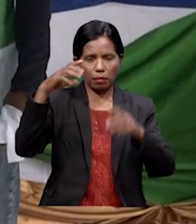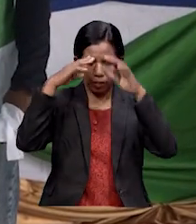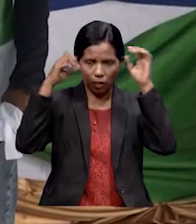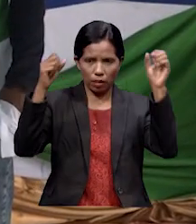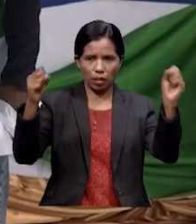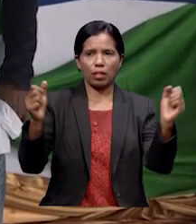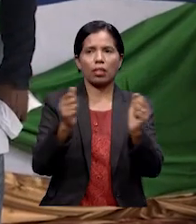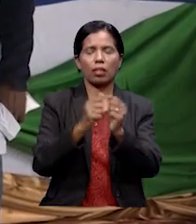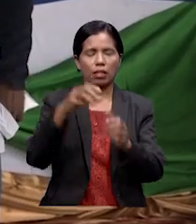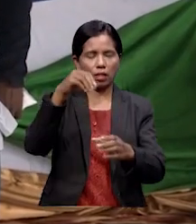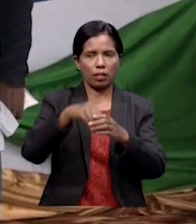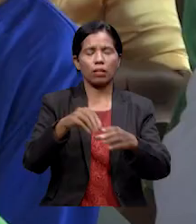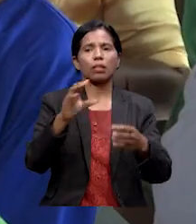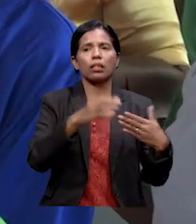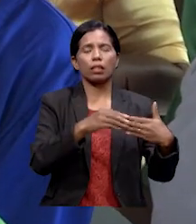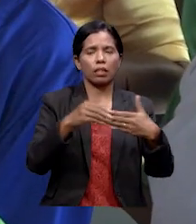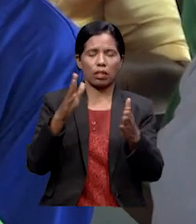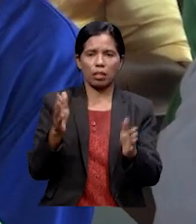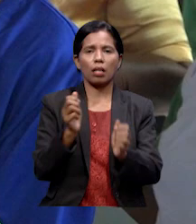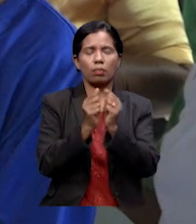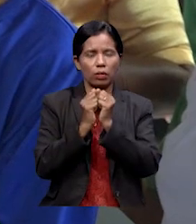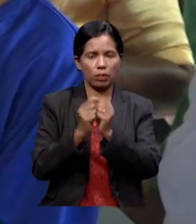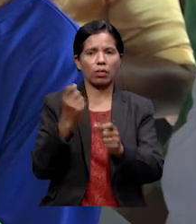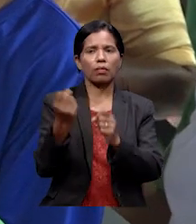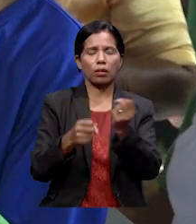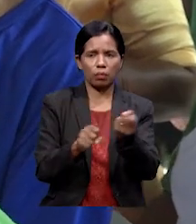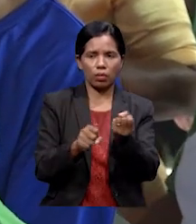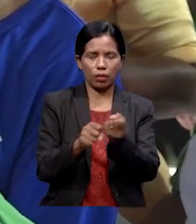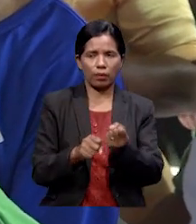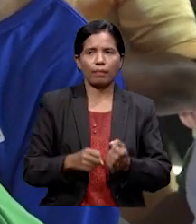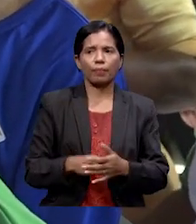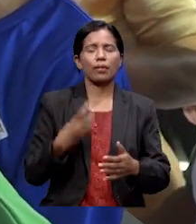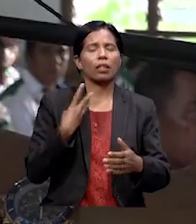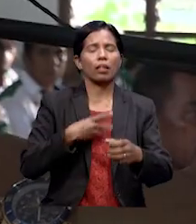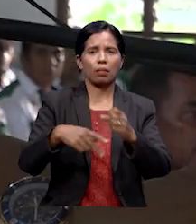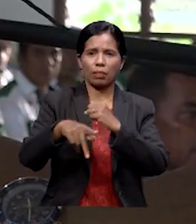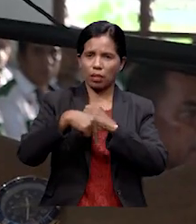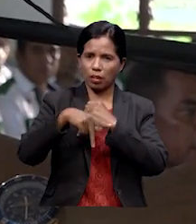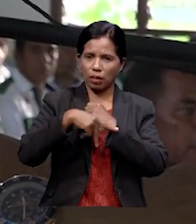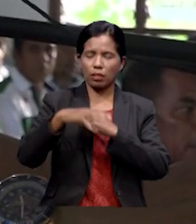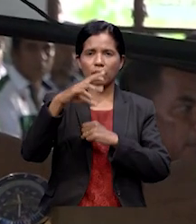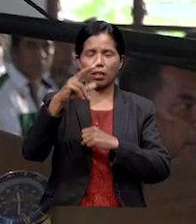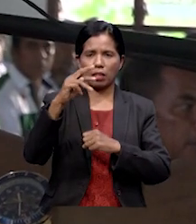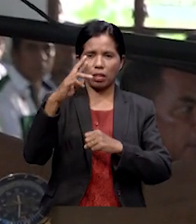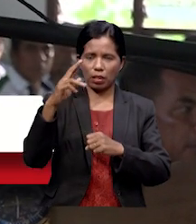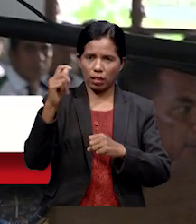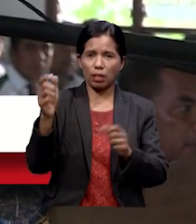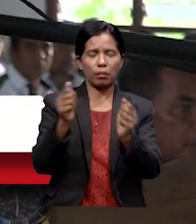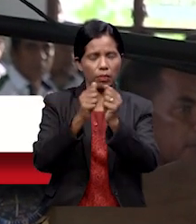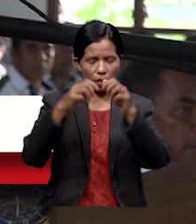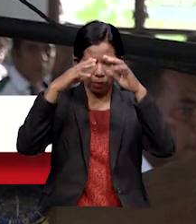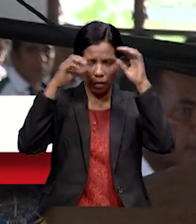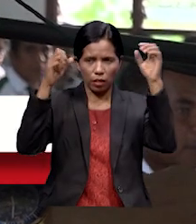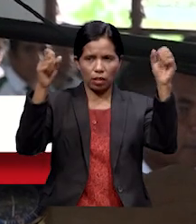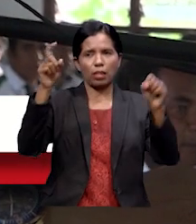secretário-geral, inclui coordenador Cira, se apoio na Fatin Husikotu. Da Partido CNRT, a moto com o presidente, não vou cair